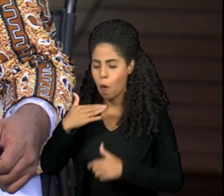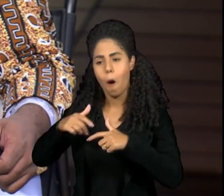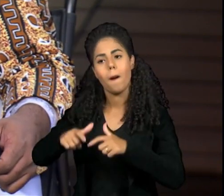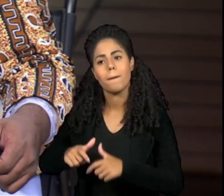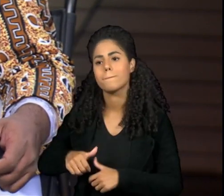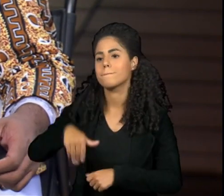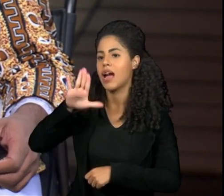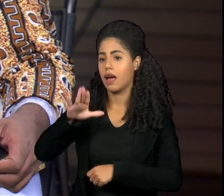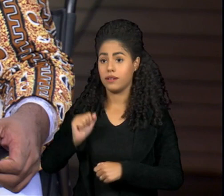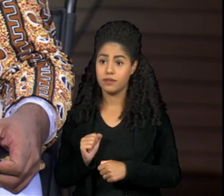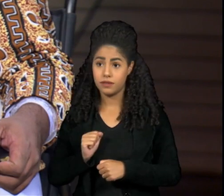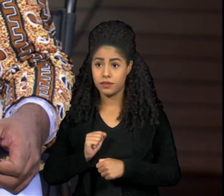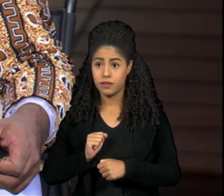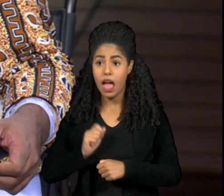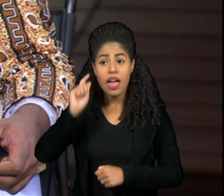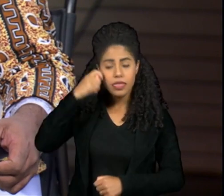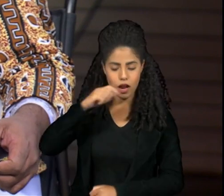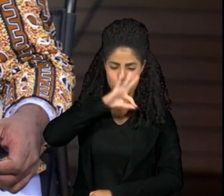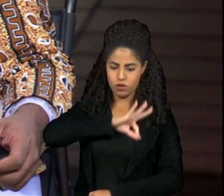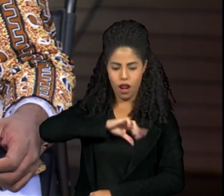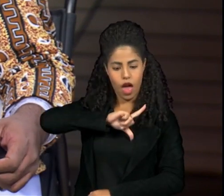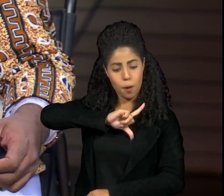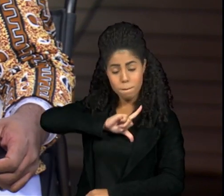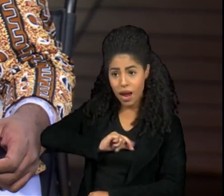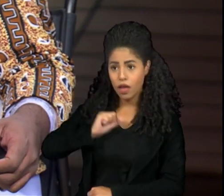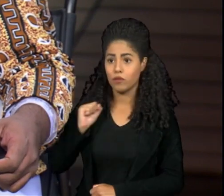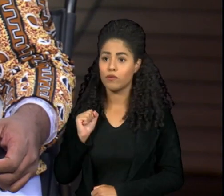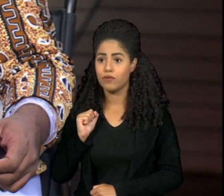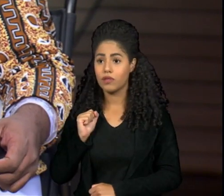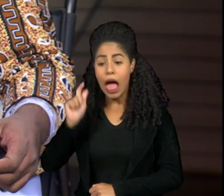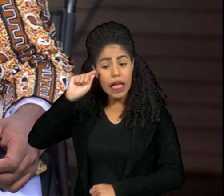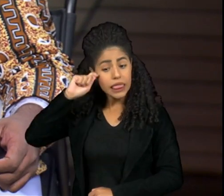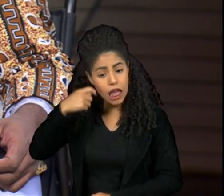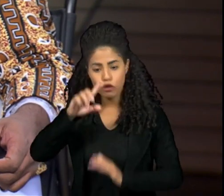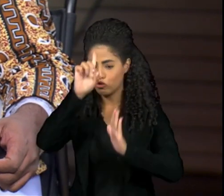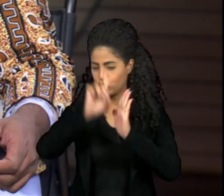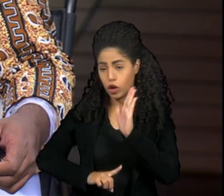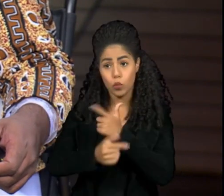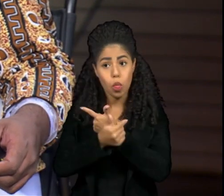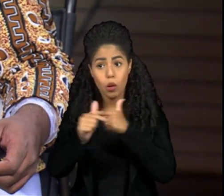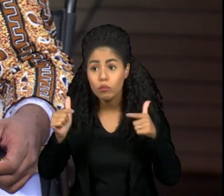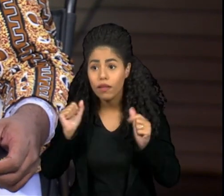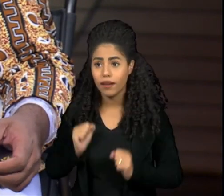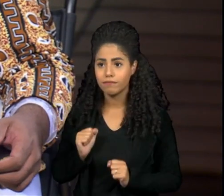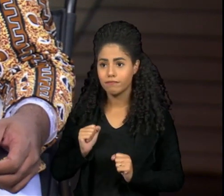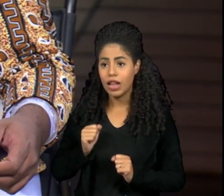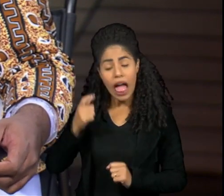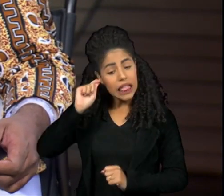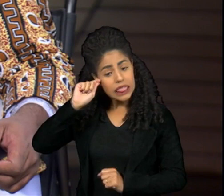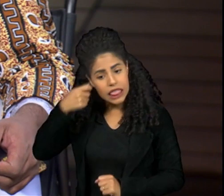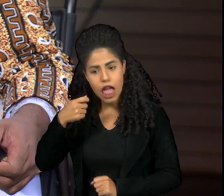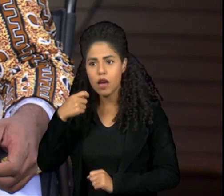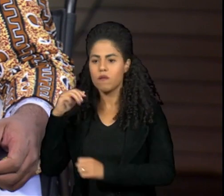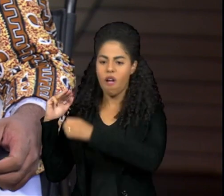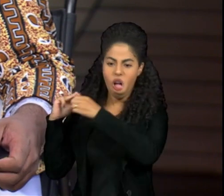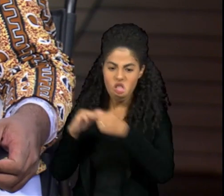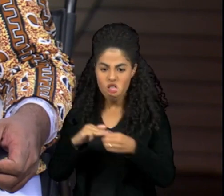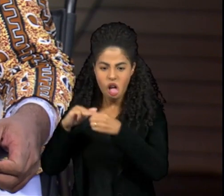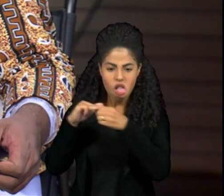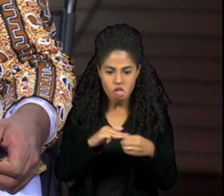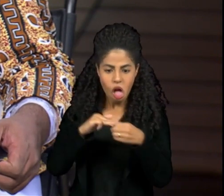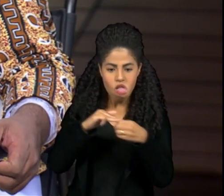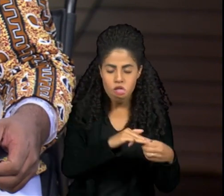ganham menos, negros têm menos direito à liberdade religiosa. Na minha pesquisa para o